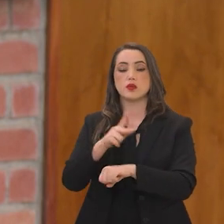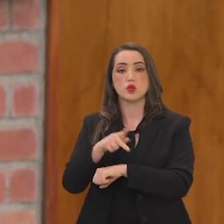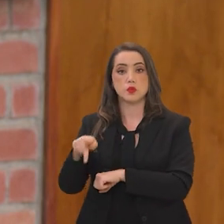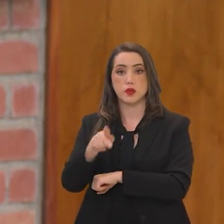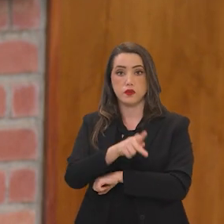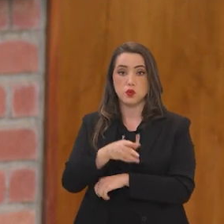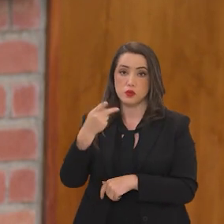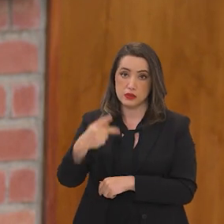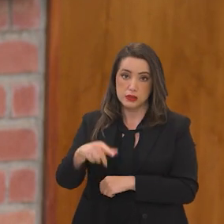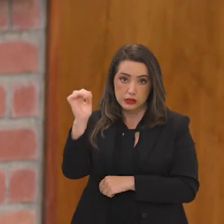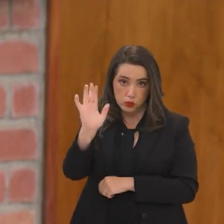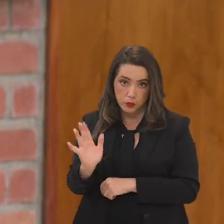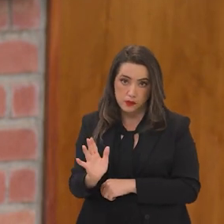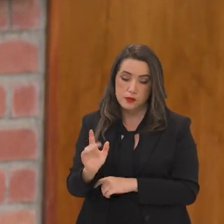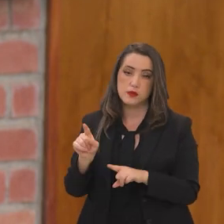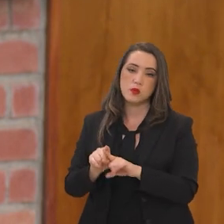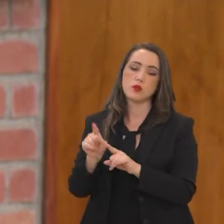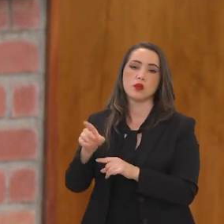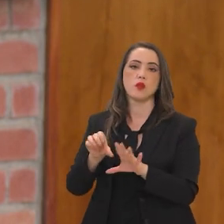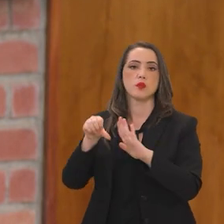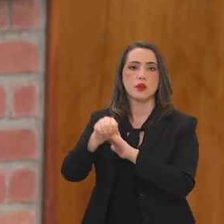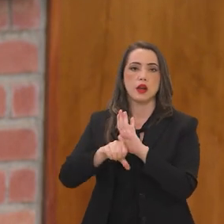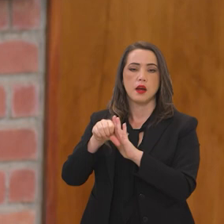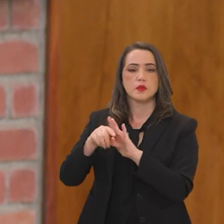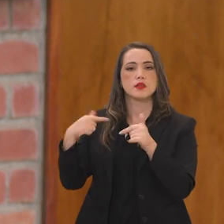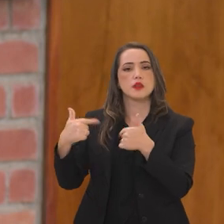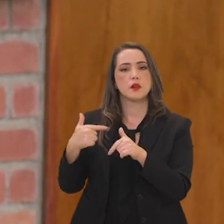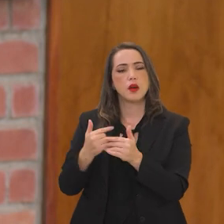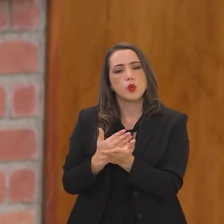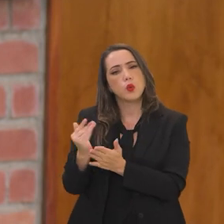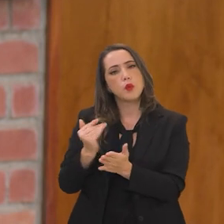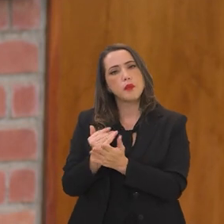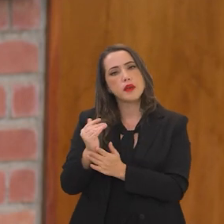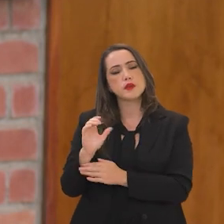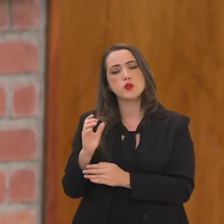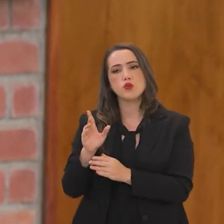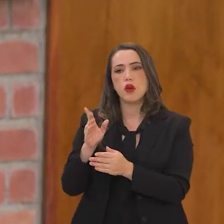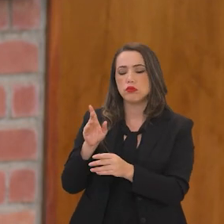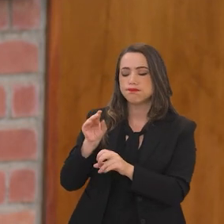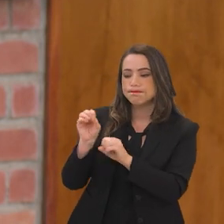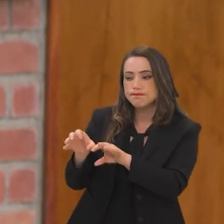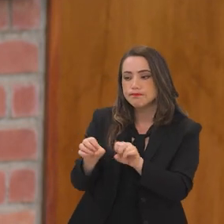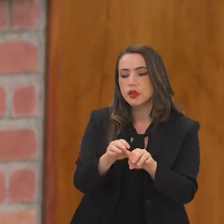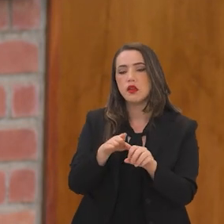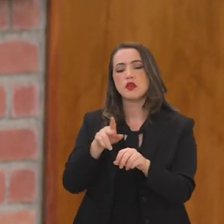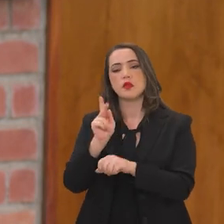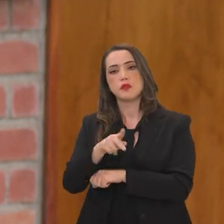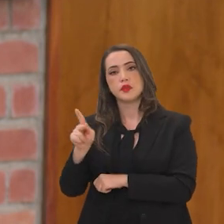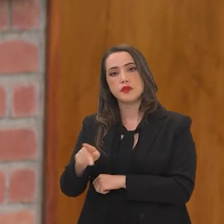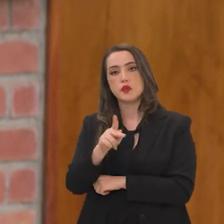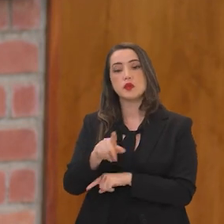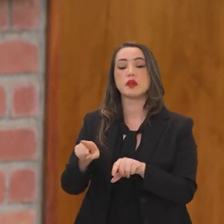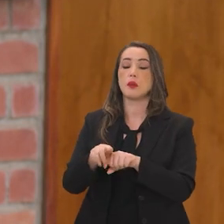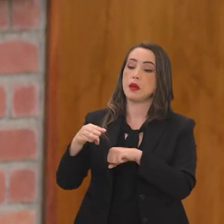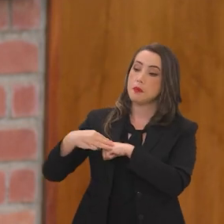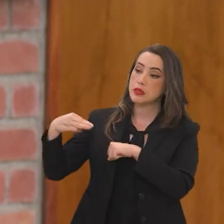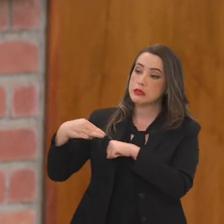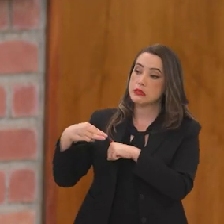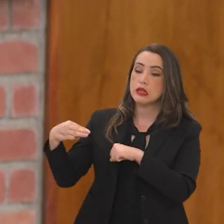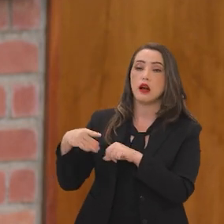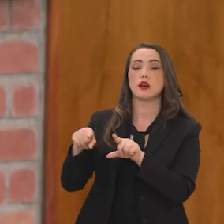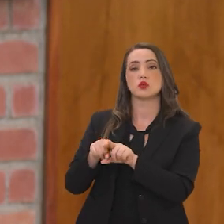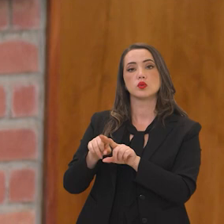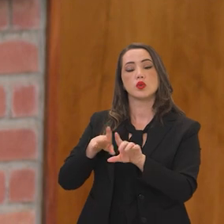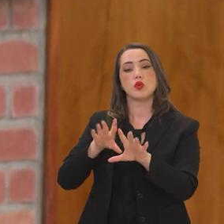públicas brasileiras E aí a cápsula iniciação à docência atua também na formação em nível de mestrado profissional